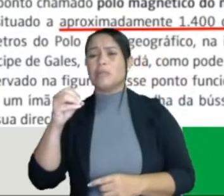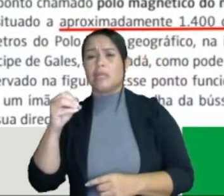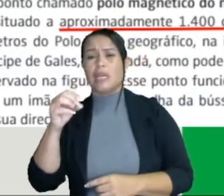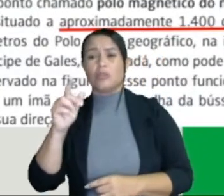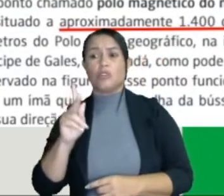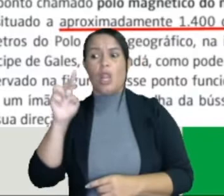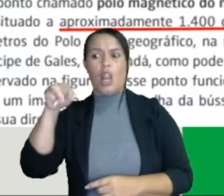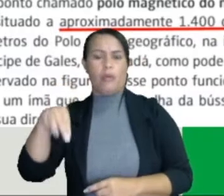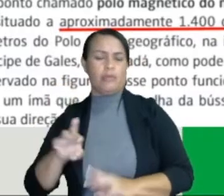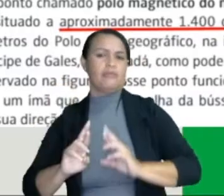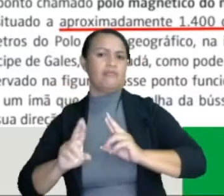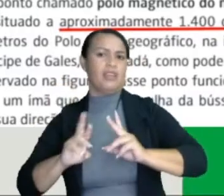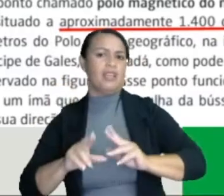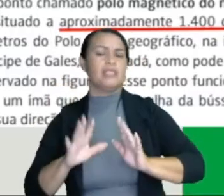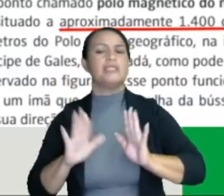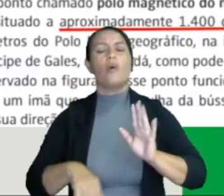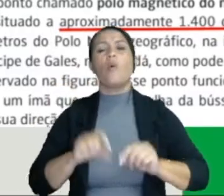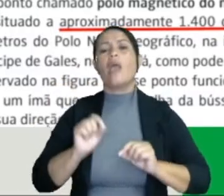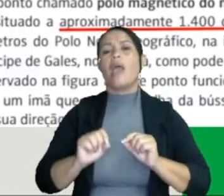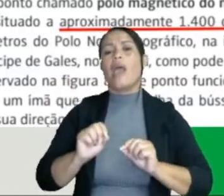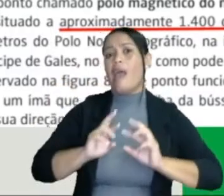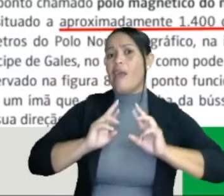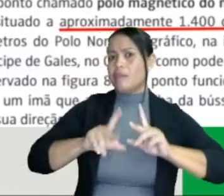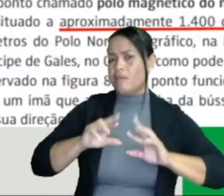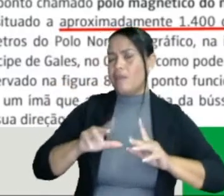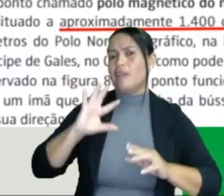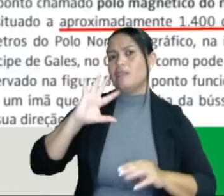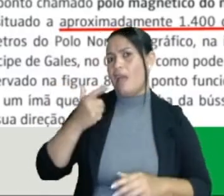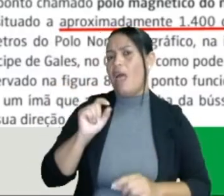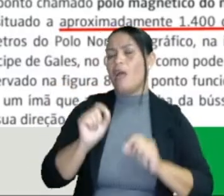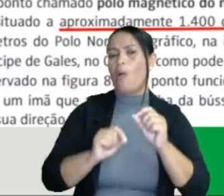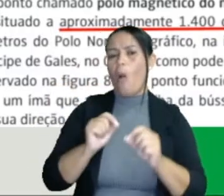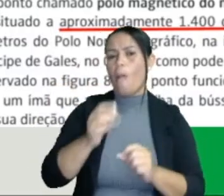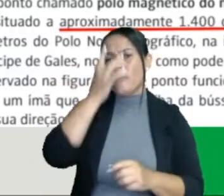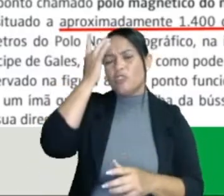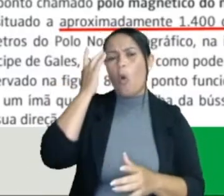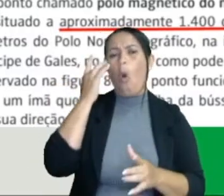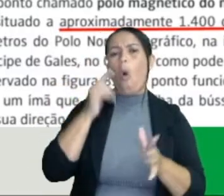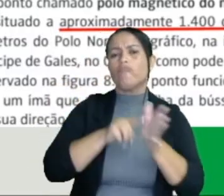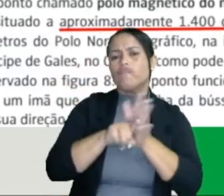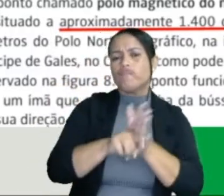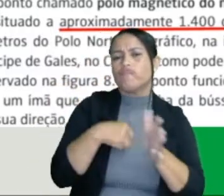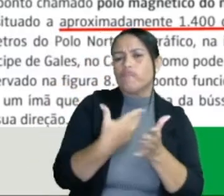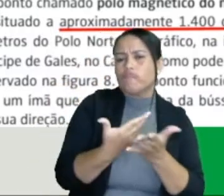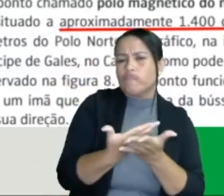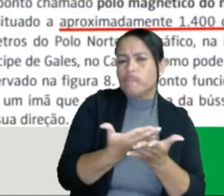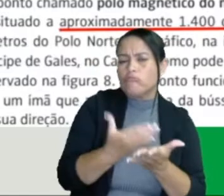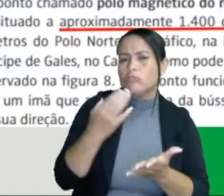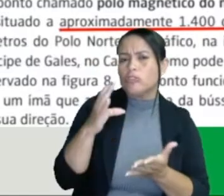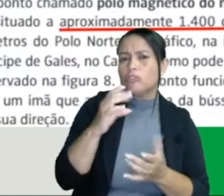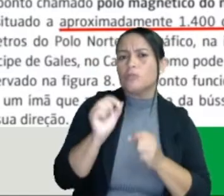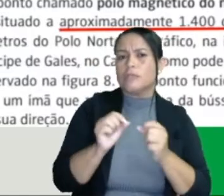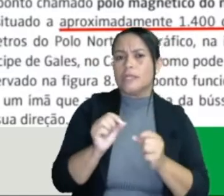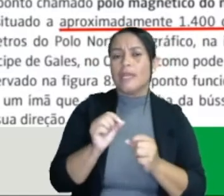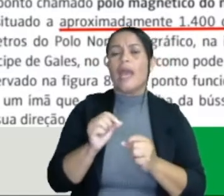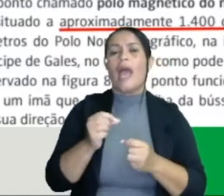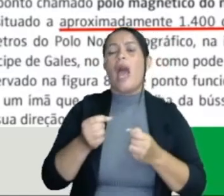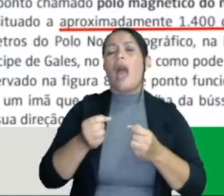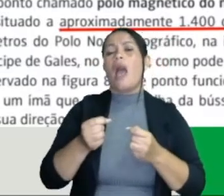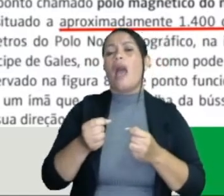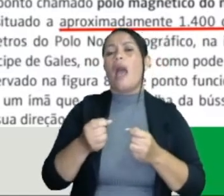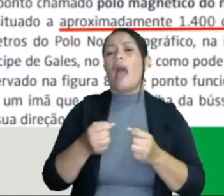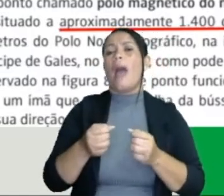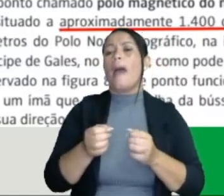de diferença, tá? E essa diferença foi, logicamente, descoberta por cientistas que investigaram, né, sobretudo, a